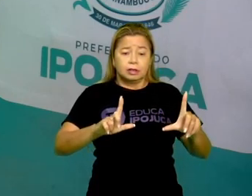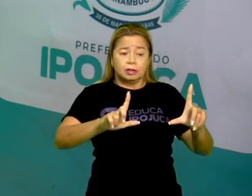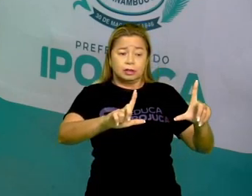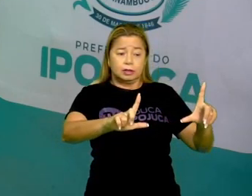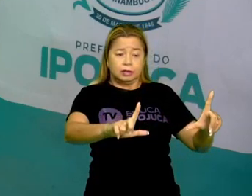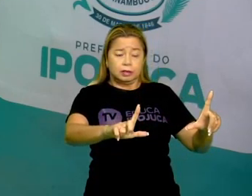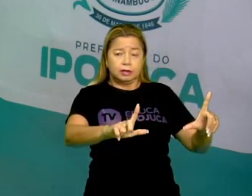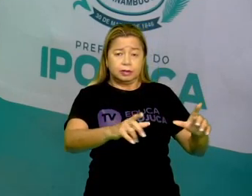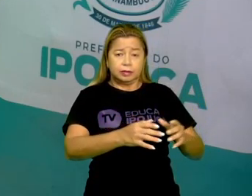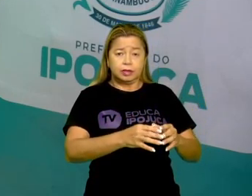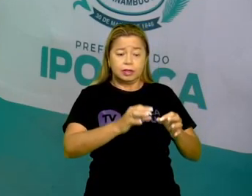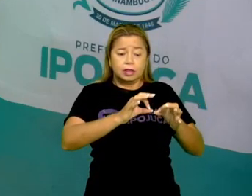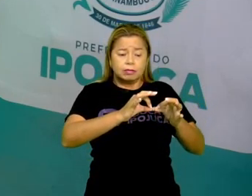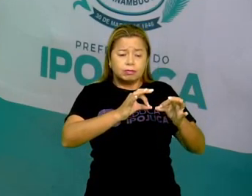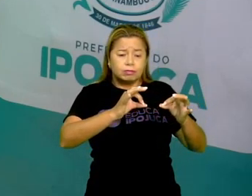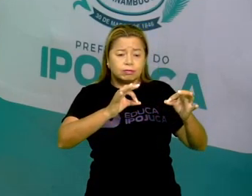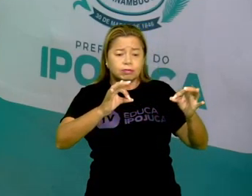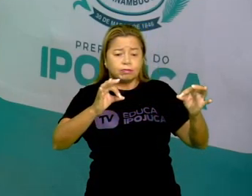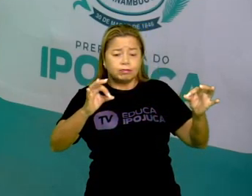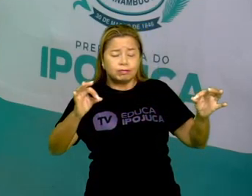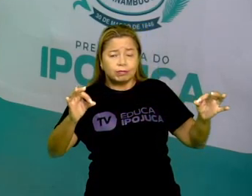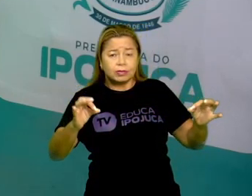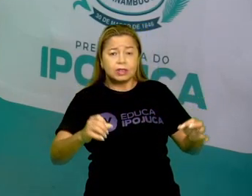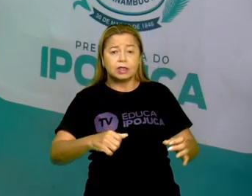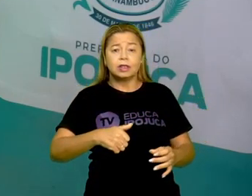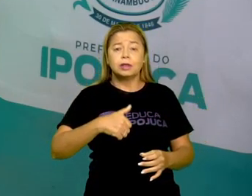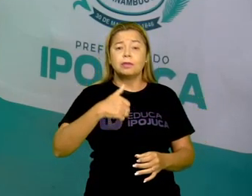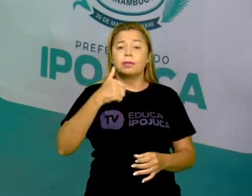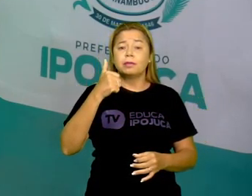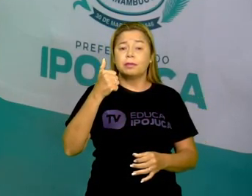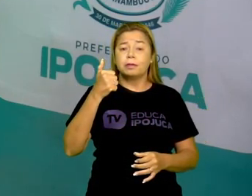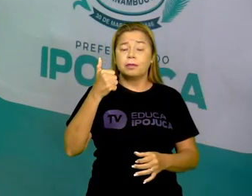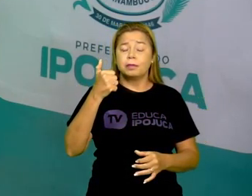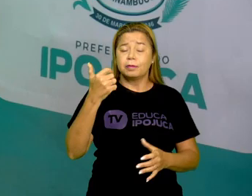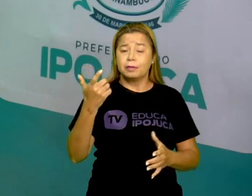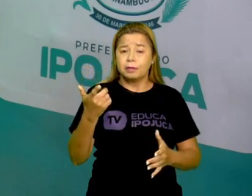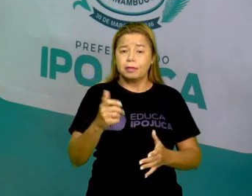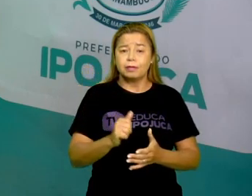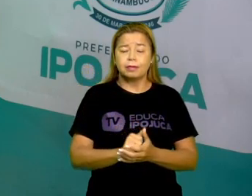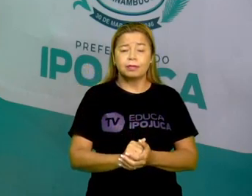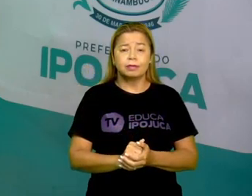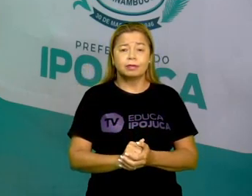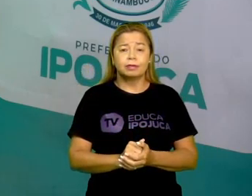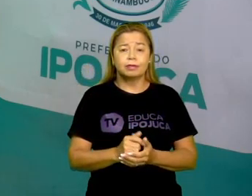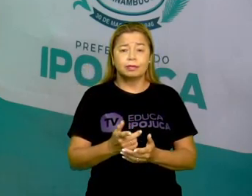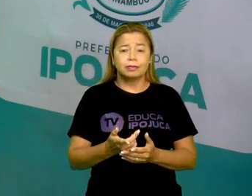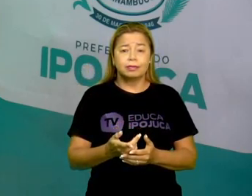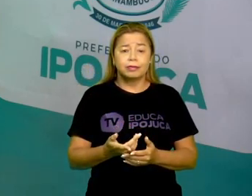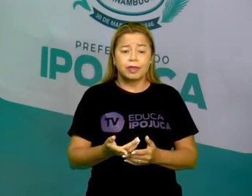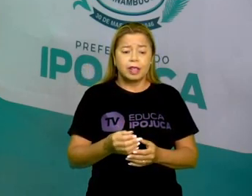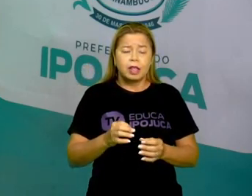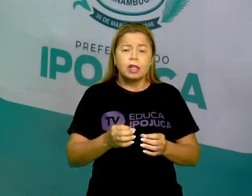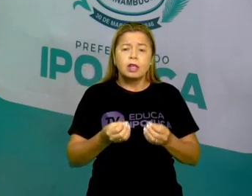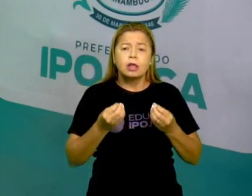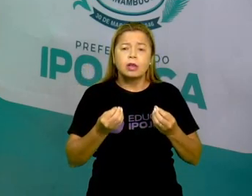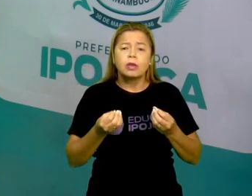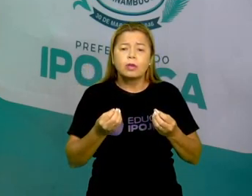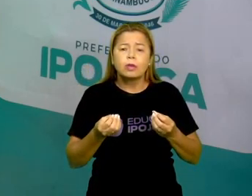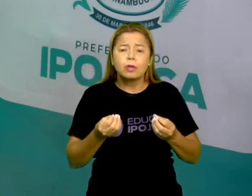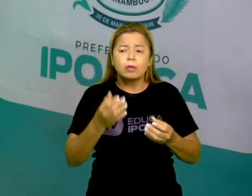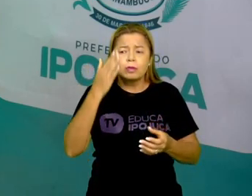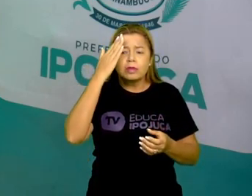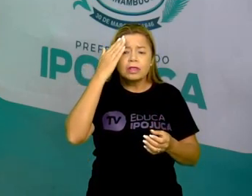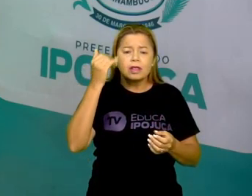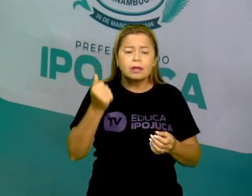TV, ela é medida em polegadas. E como ela é medida, né? Ela é medida pela diagonal da